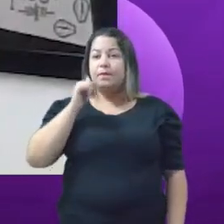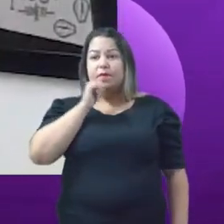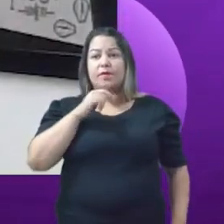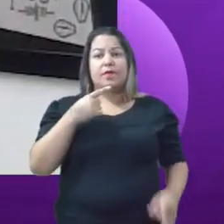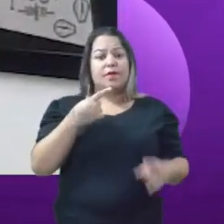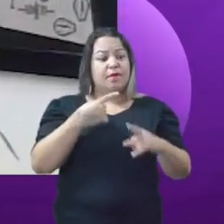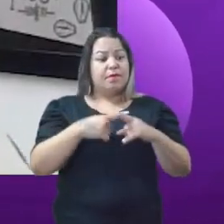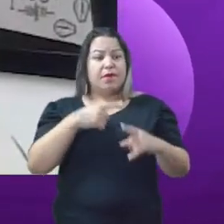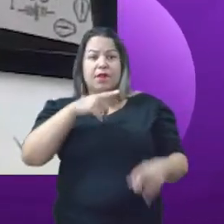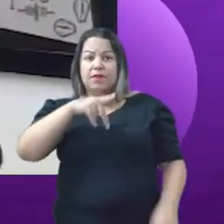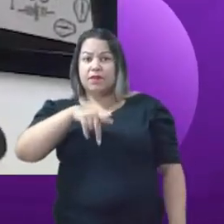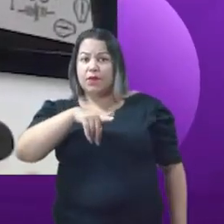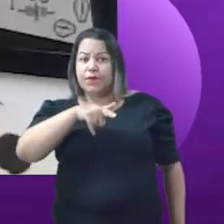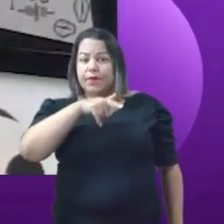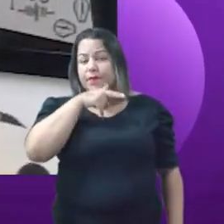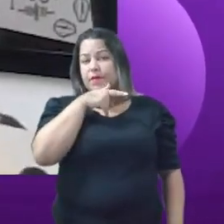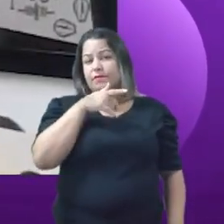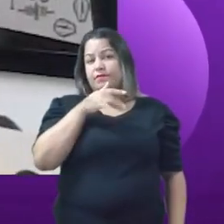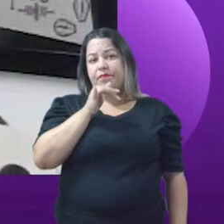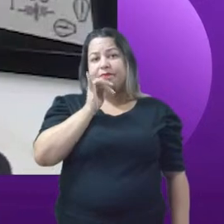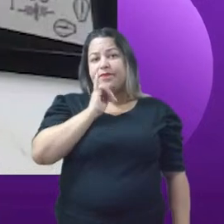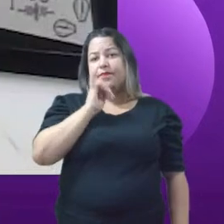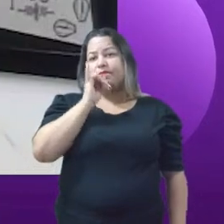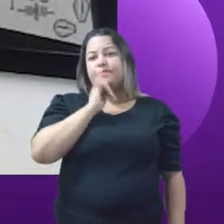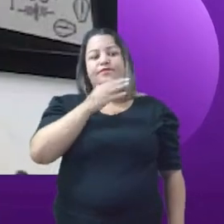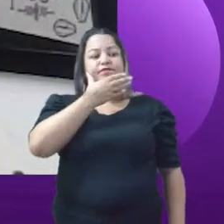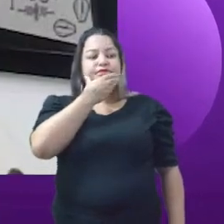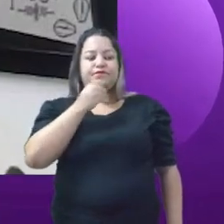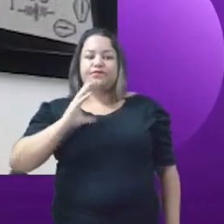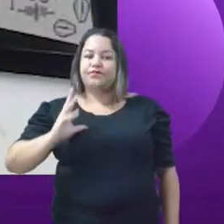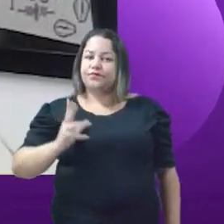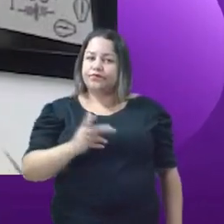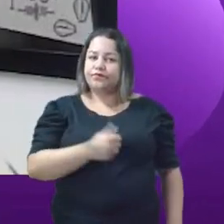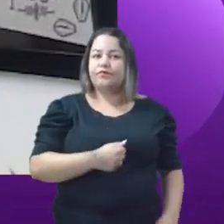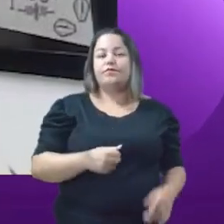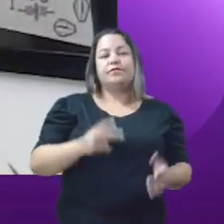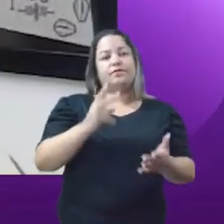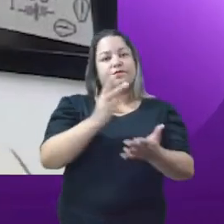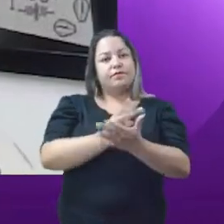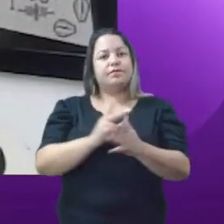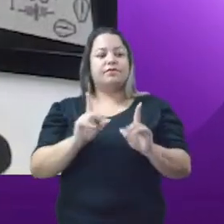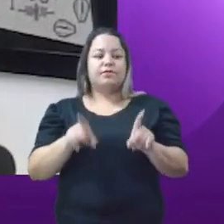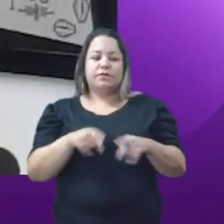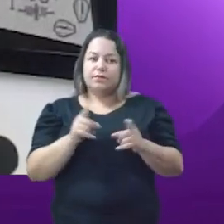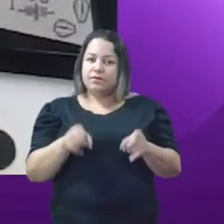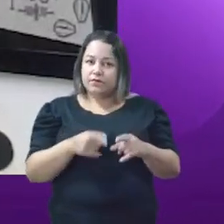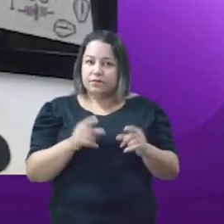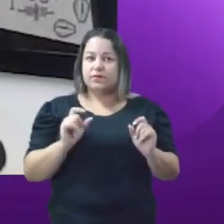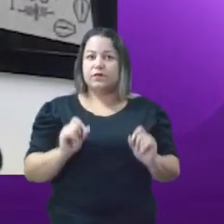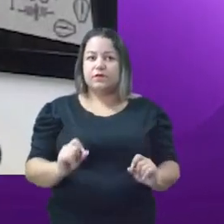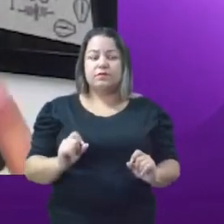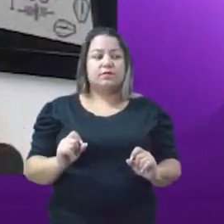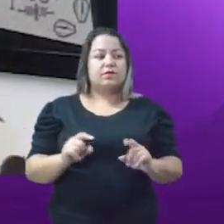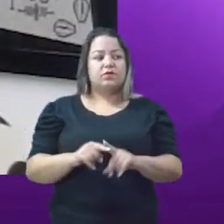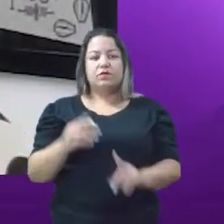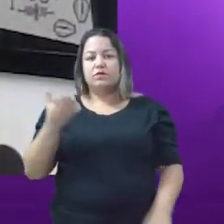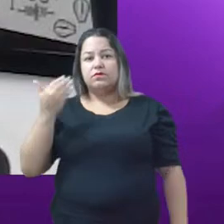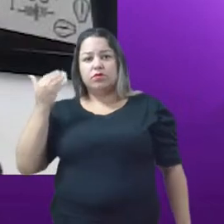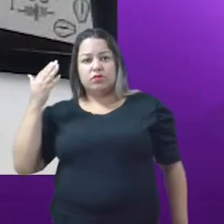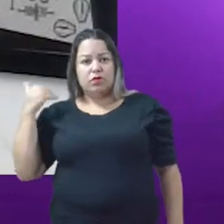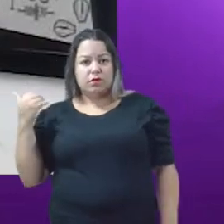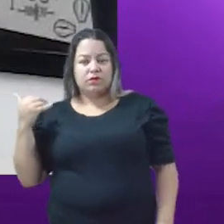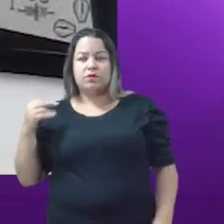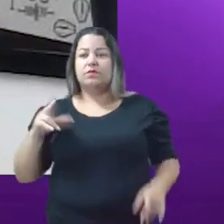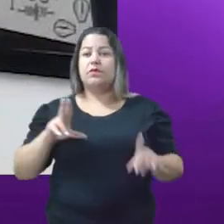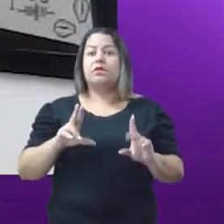ela tem um pênis, por exemplo. E a mesma coisa dos homens trans, a mesma coisa das travestis. Então, por isso que eu disse lá atrás que o gênero